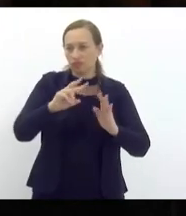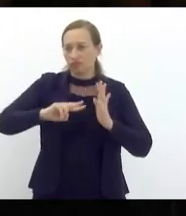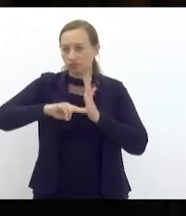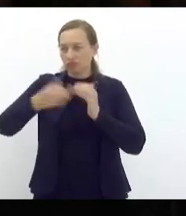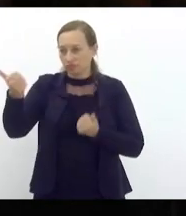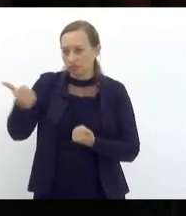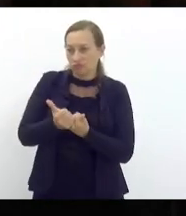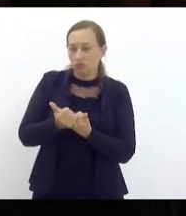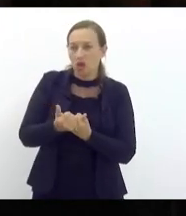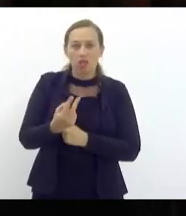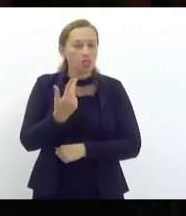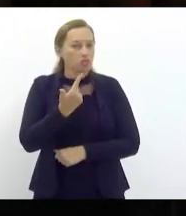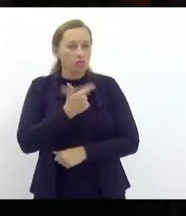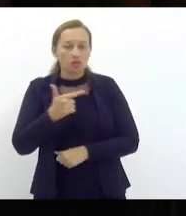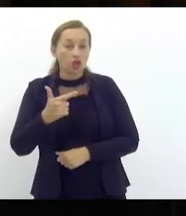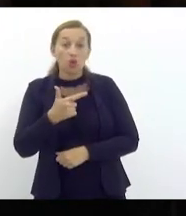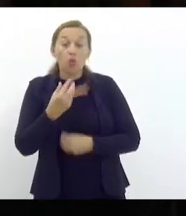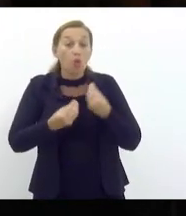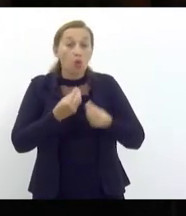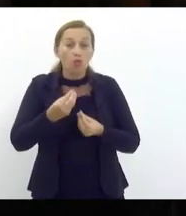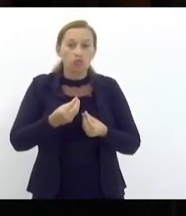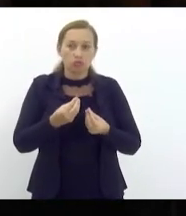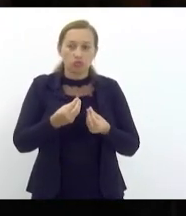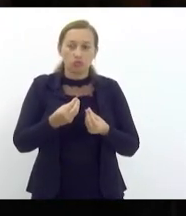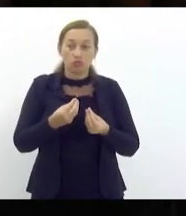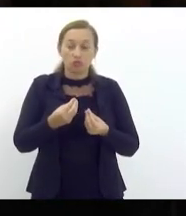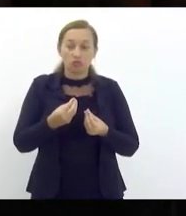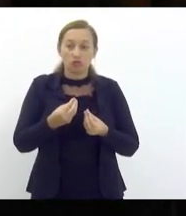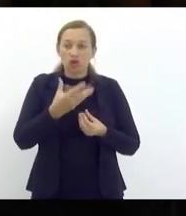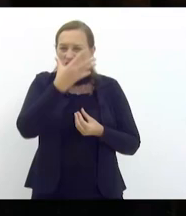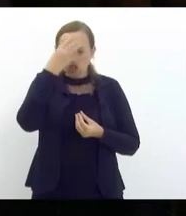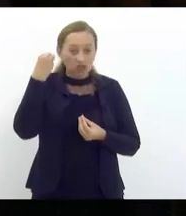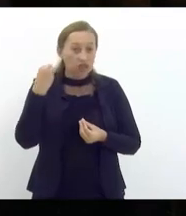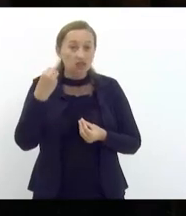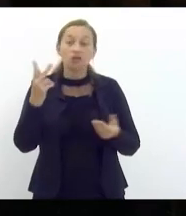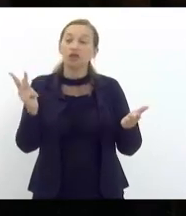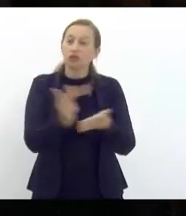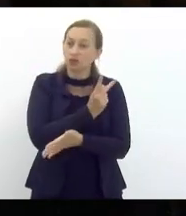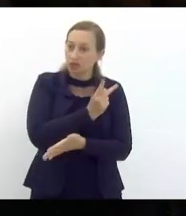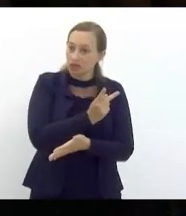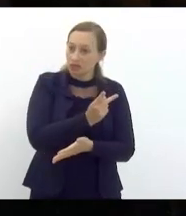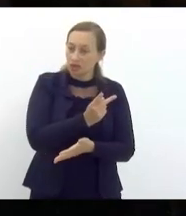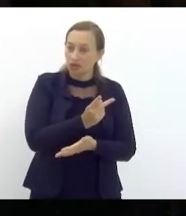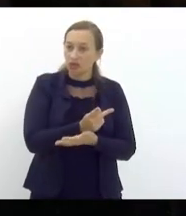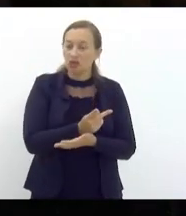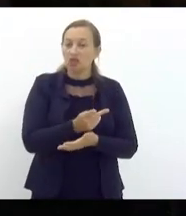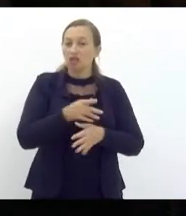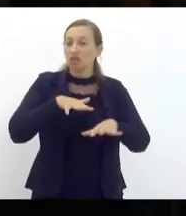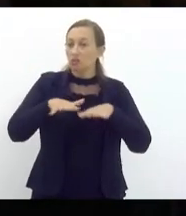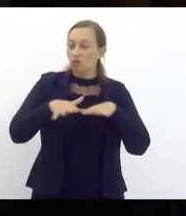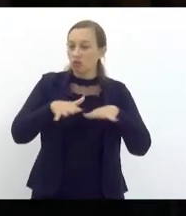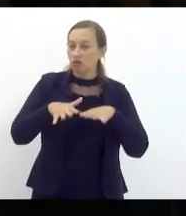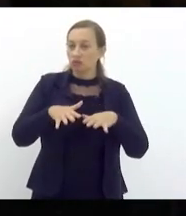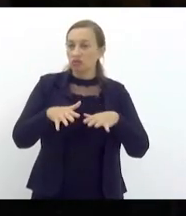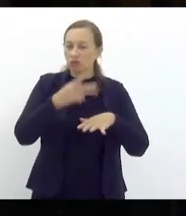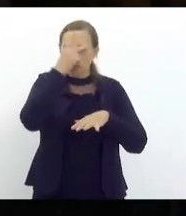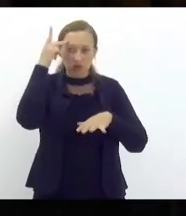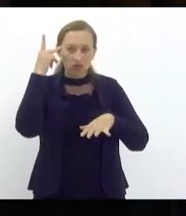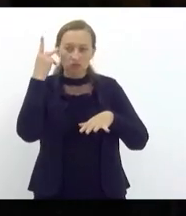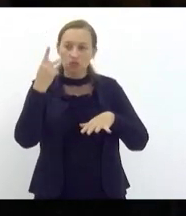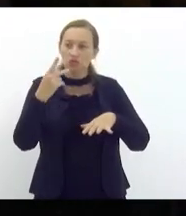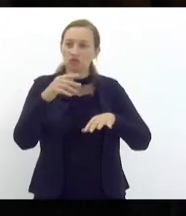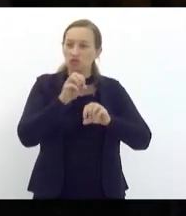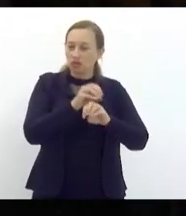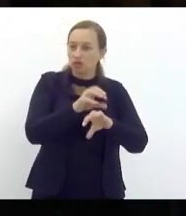para essa casa ignorar o que está acontecendo a gente tem movimentos de trabalhadores e trabalhos da educação se espalhando